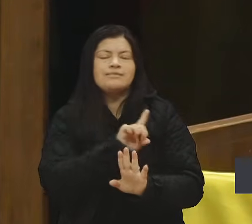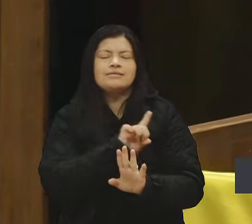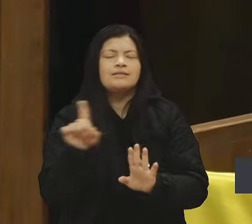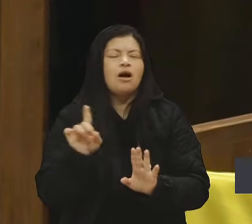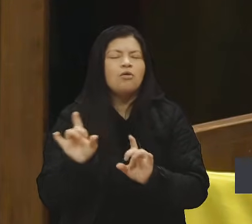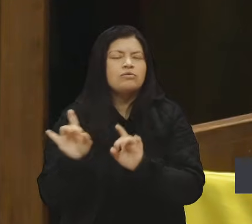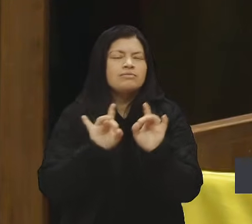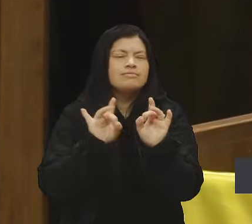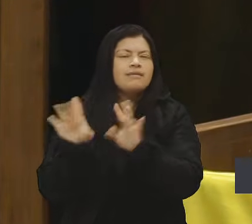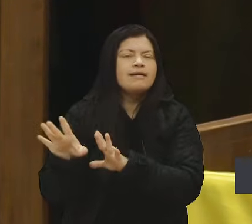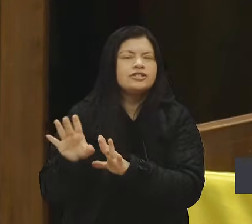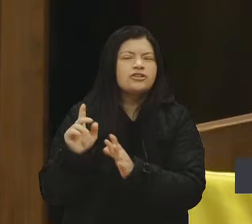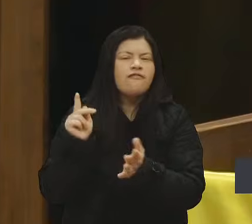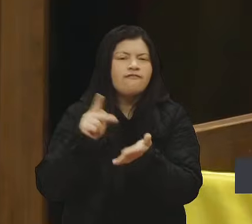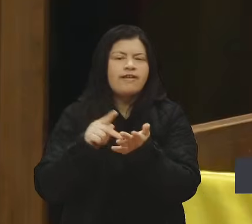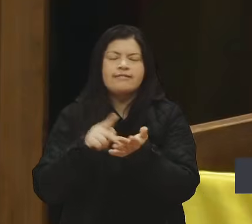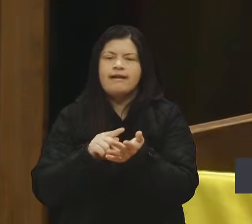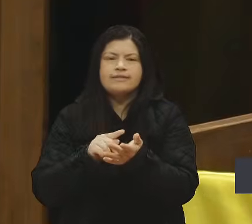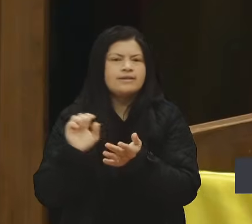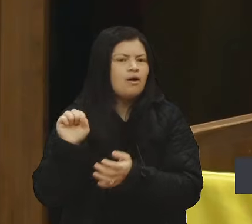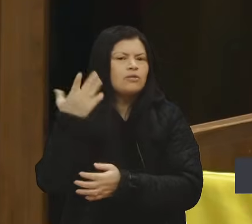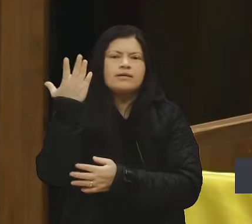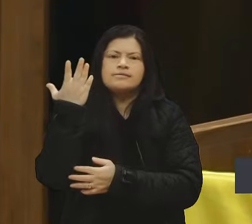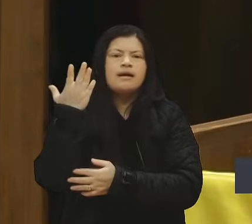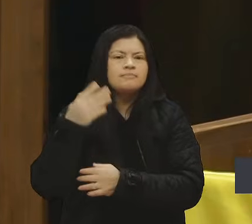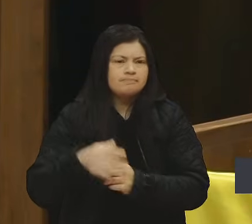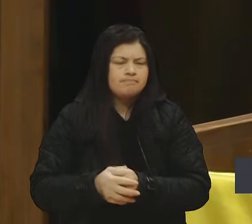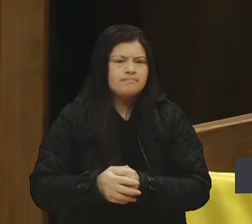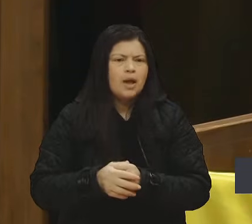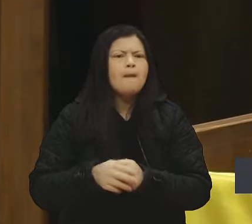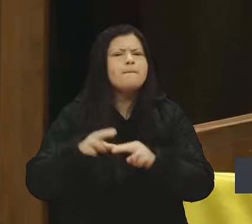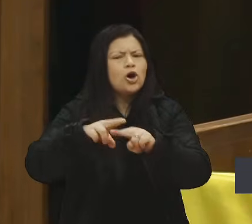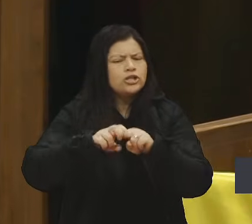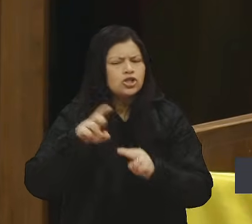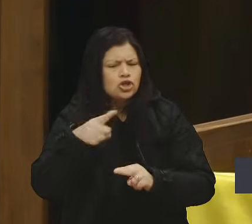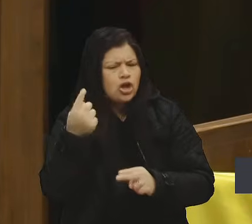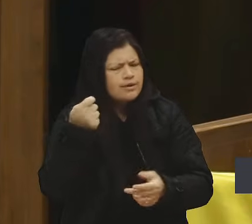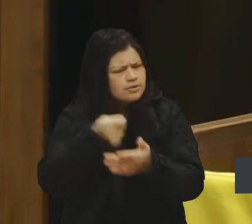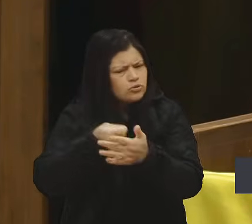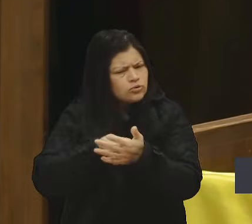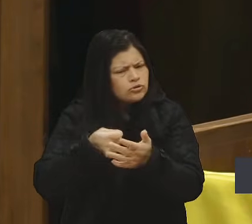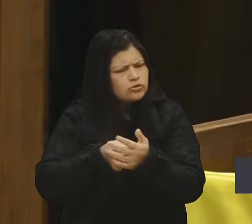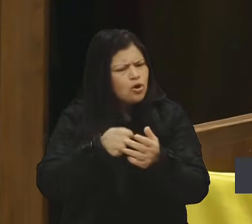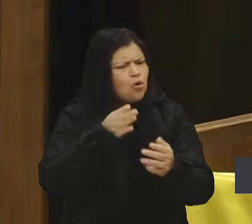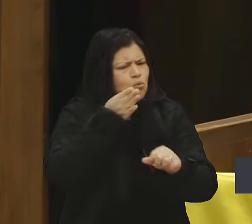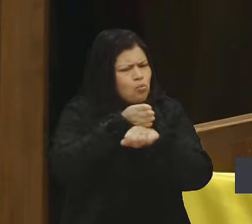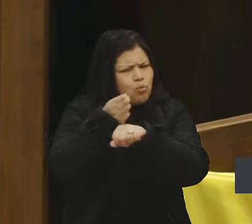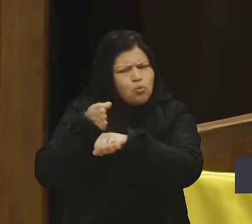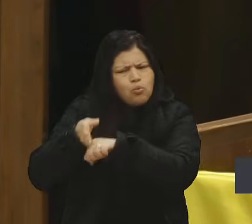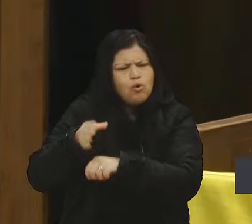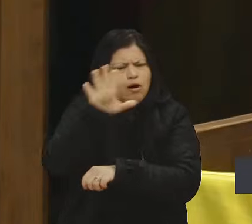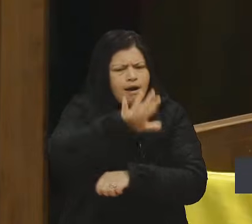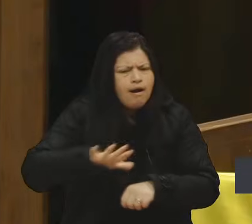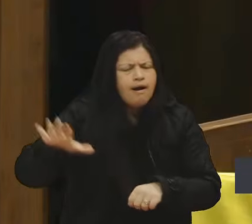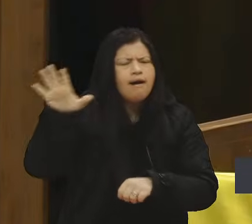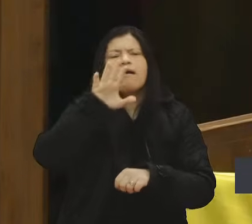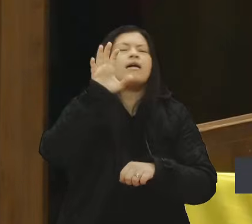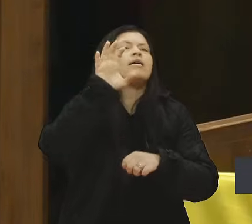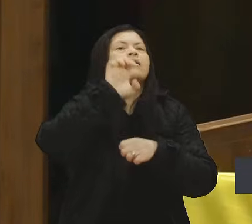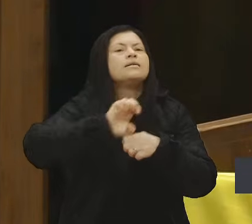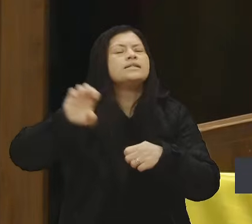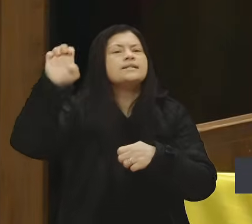deixar isso virar realidade. É por isso que estamos aqui, é por isso que nós estamos em todos os cantos do Estado fazendo essa